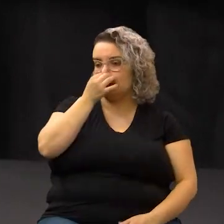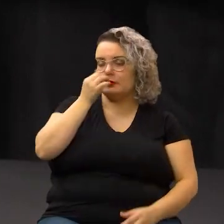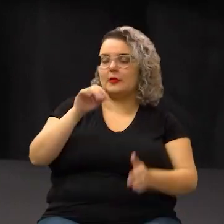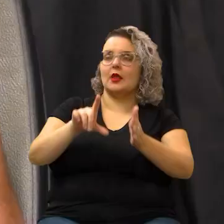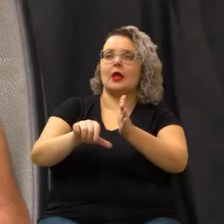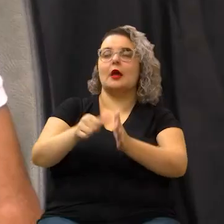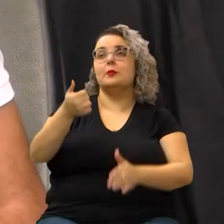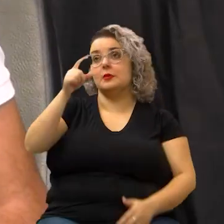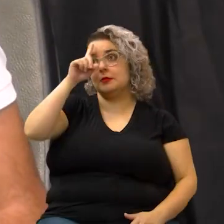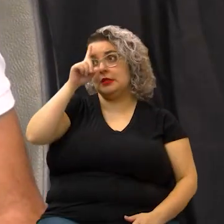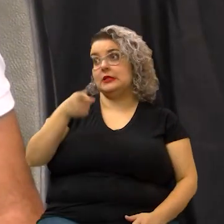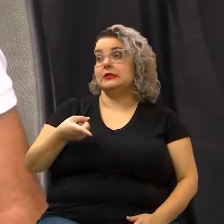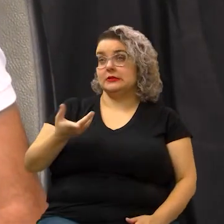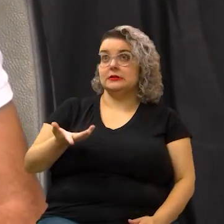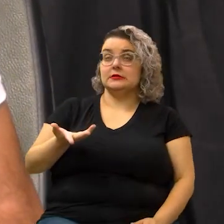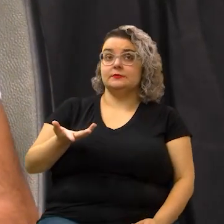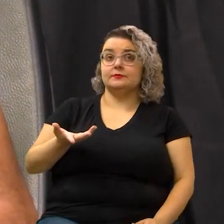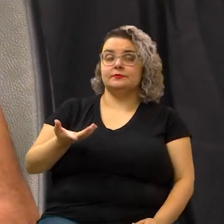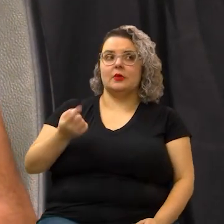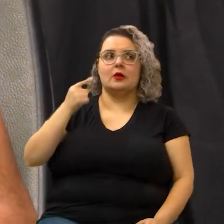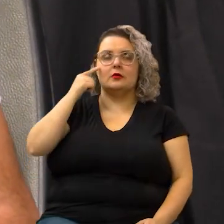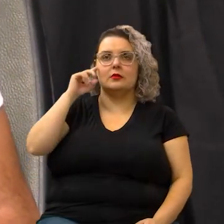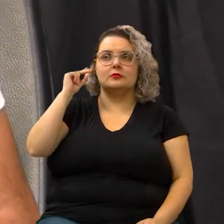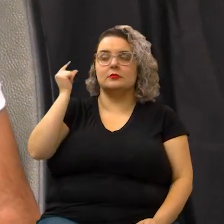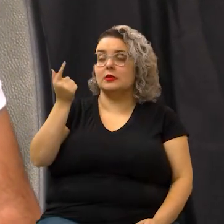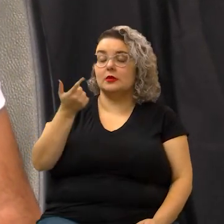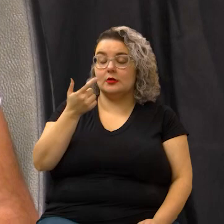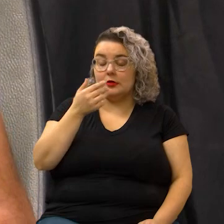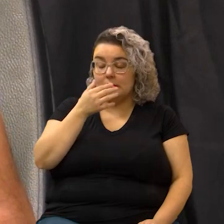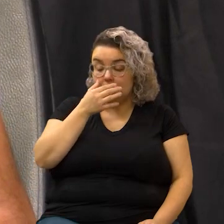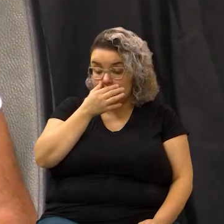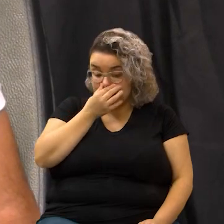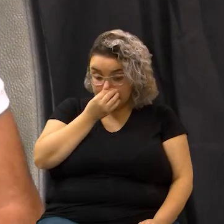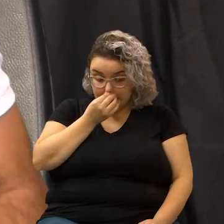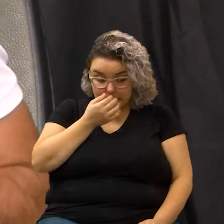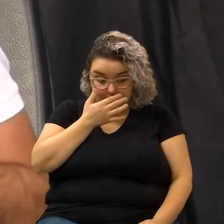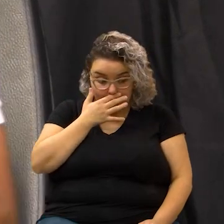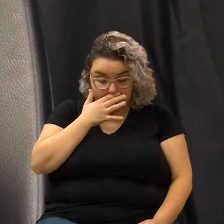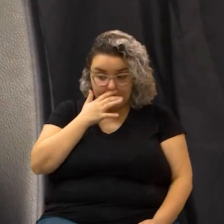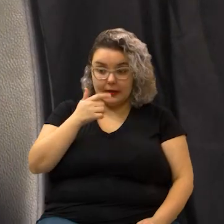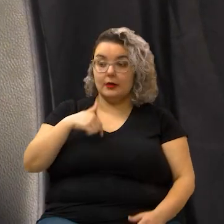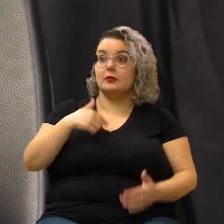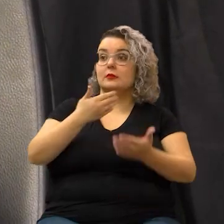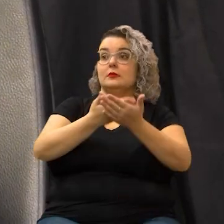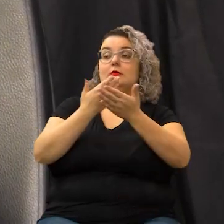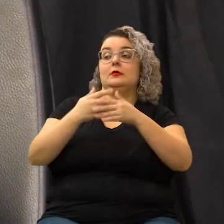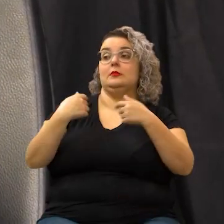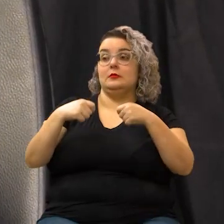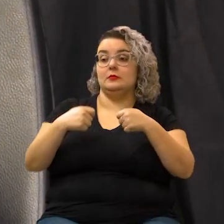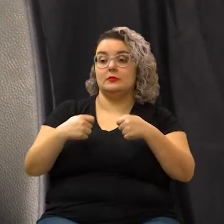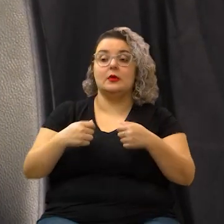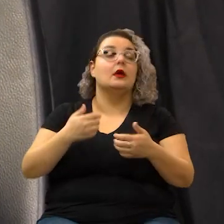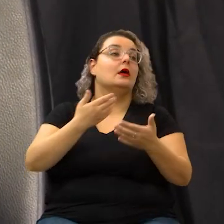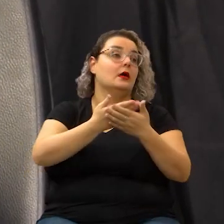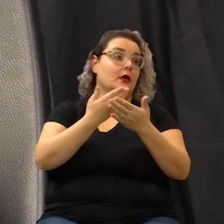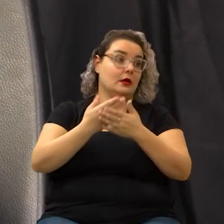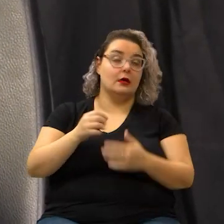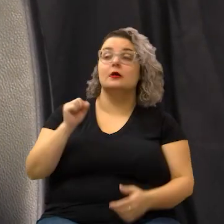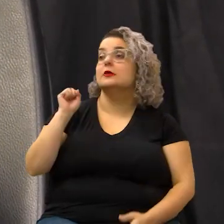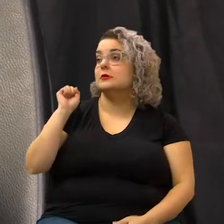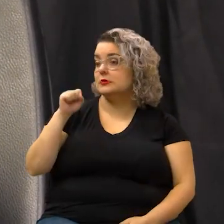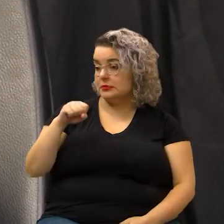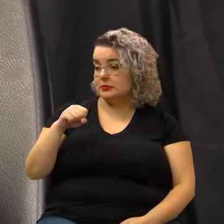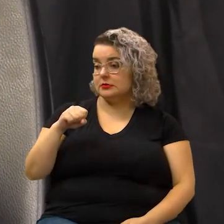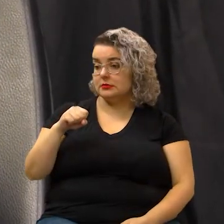e a primeira decisão, assim, foi cair a ficha que eu tinha que estudar.